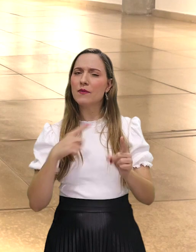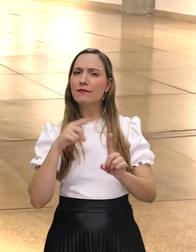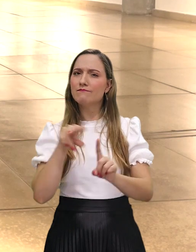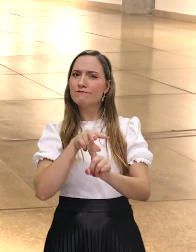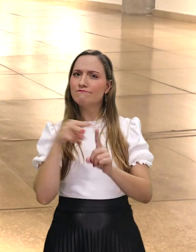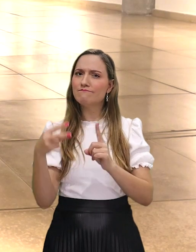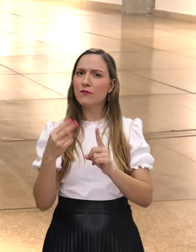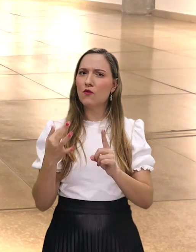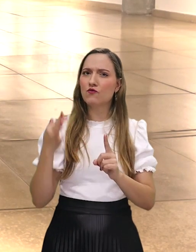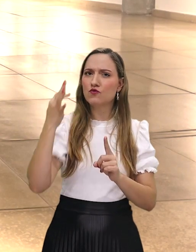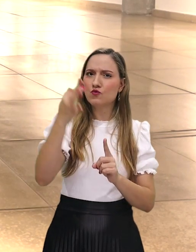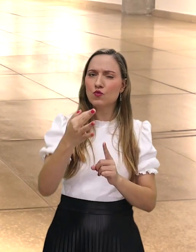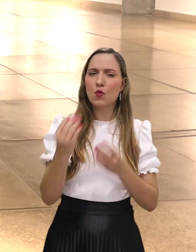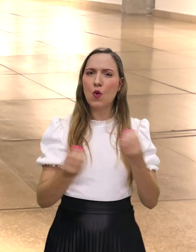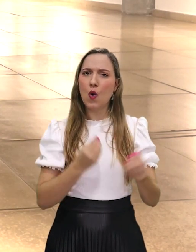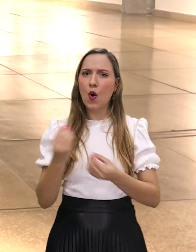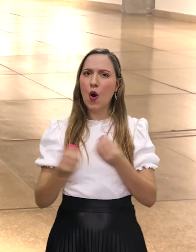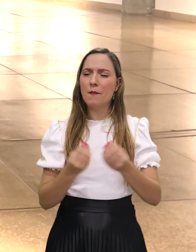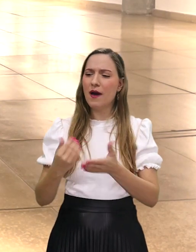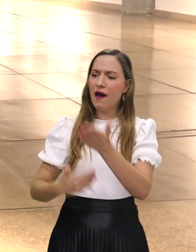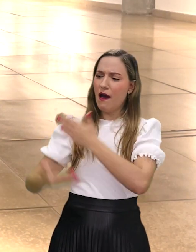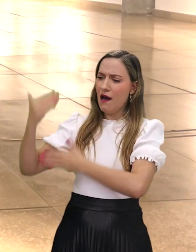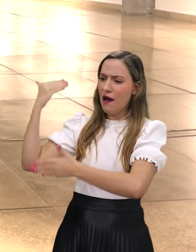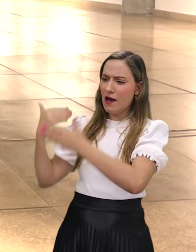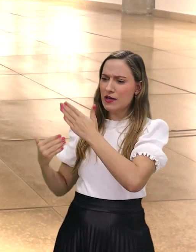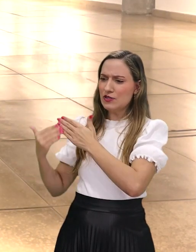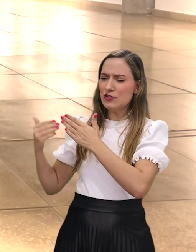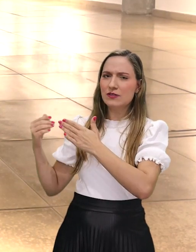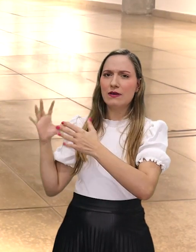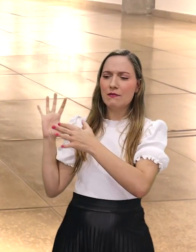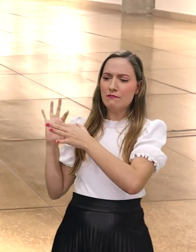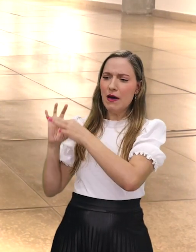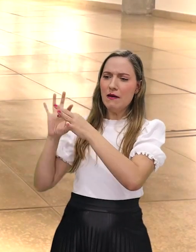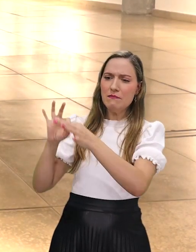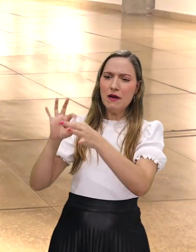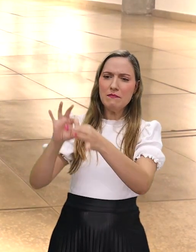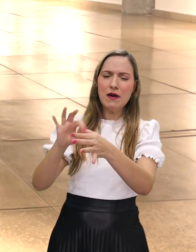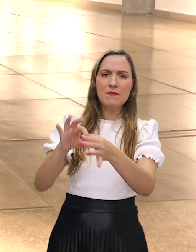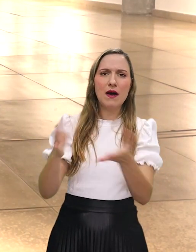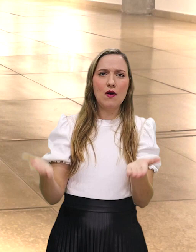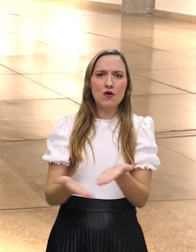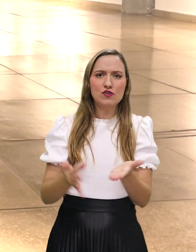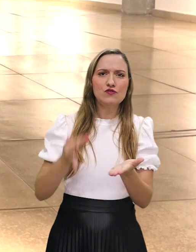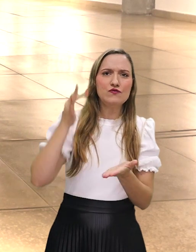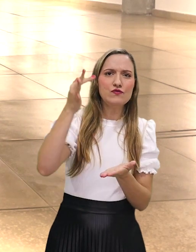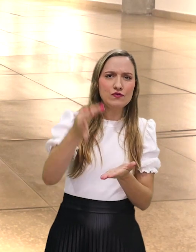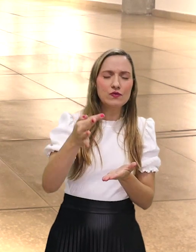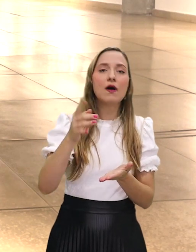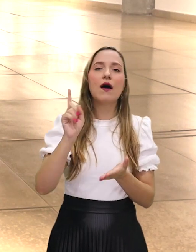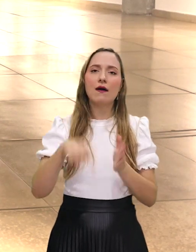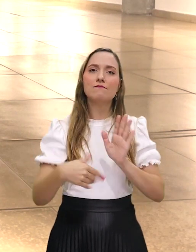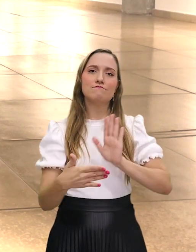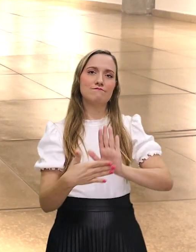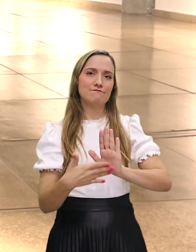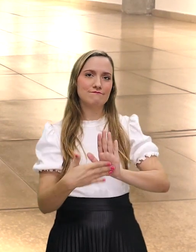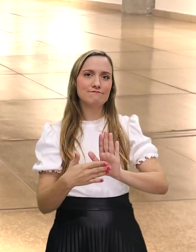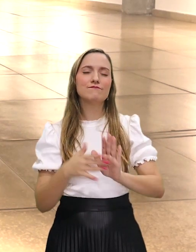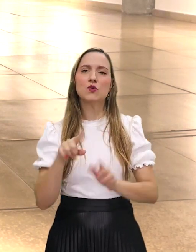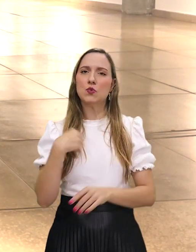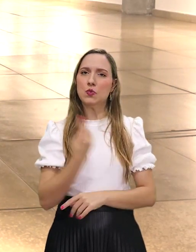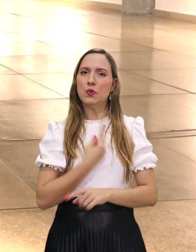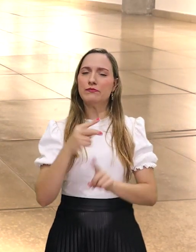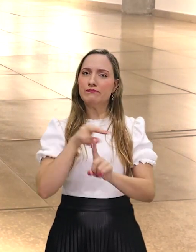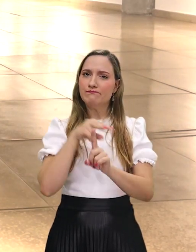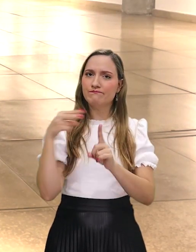ancestrais do futuro, seria uma dessas propostas, né, uma dessas perspectivas de afrofuturar.